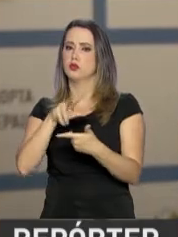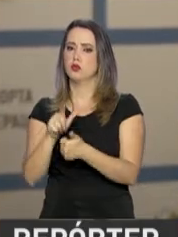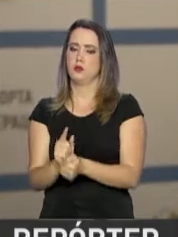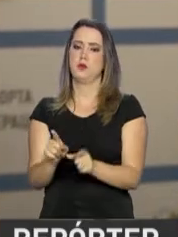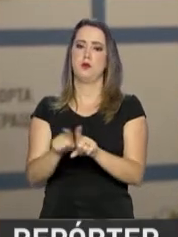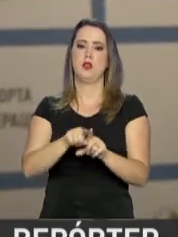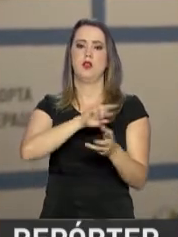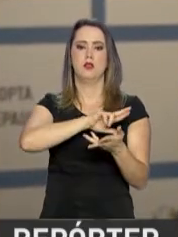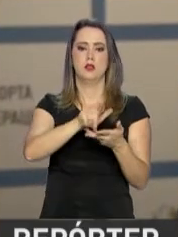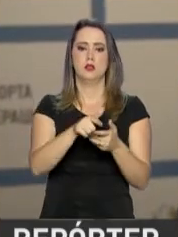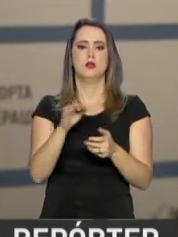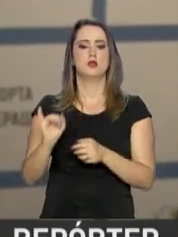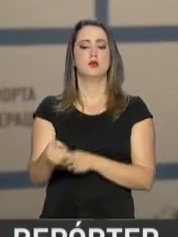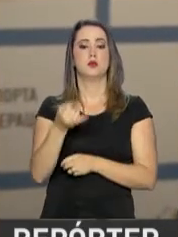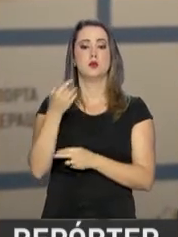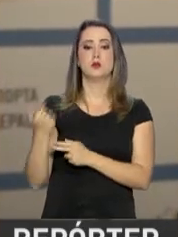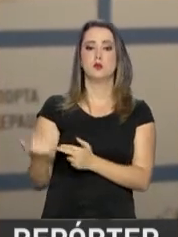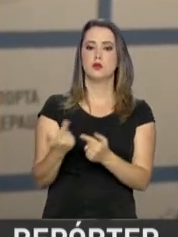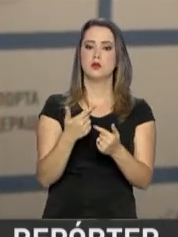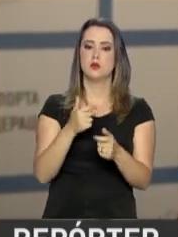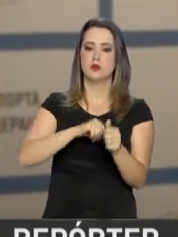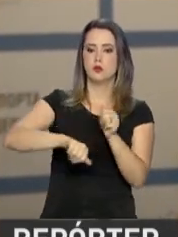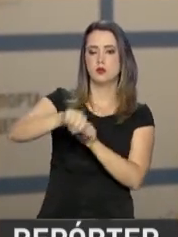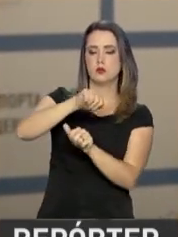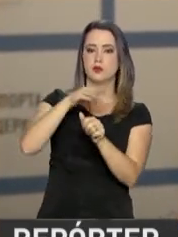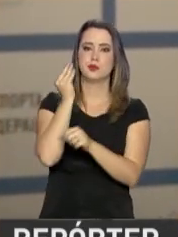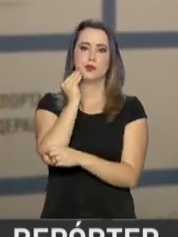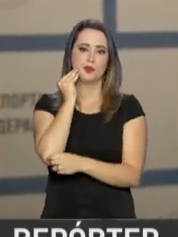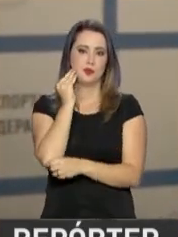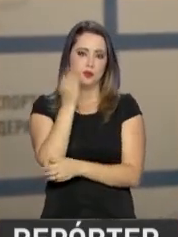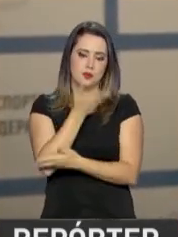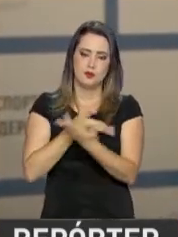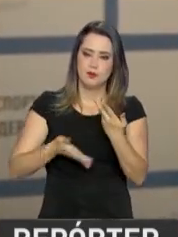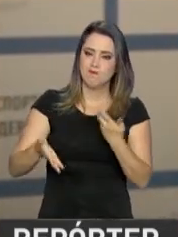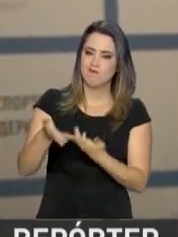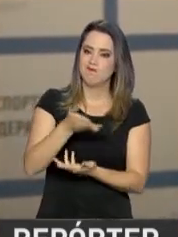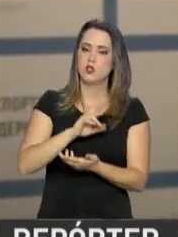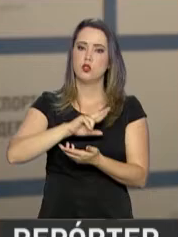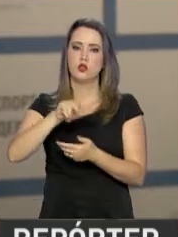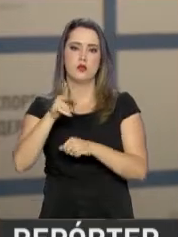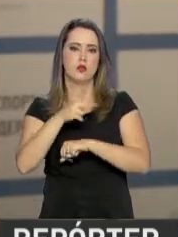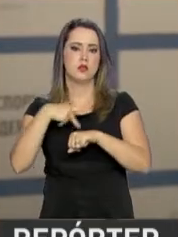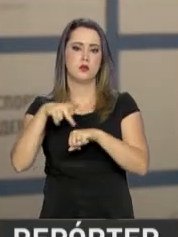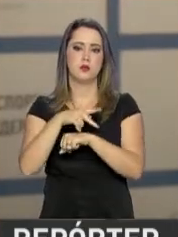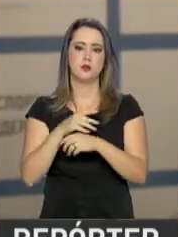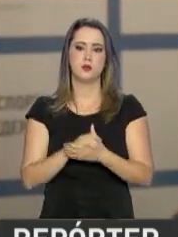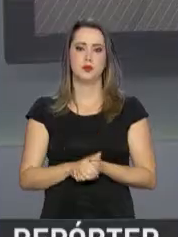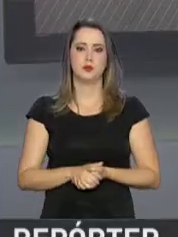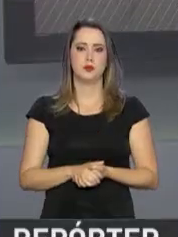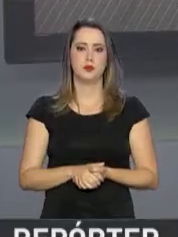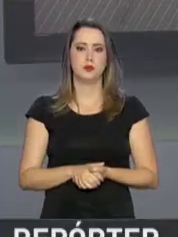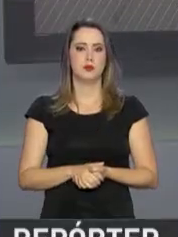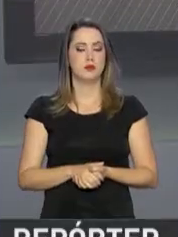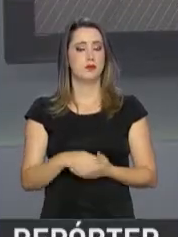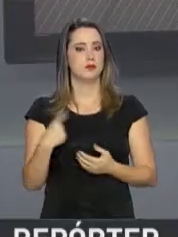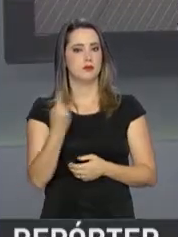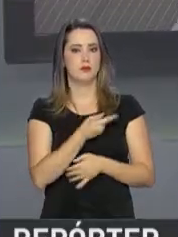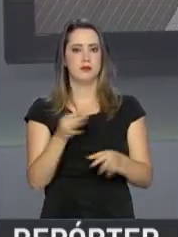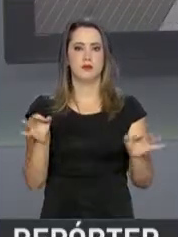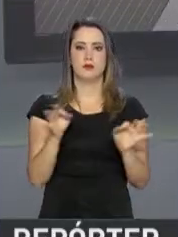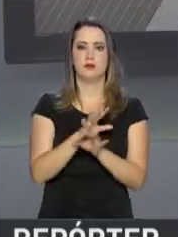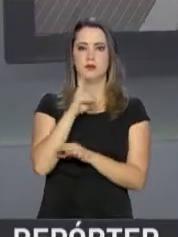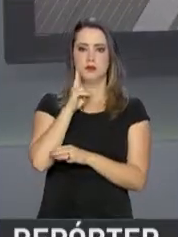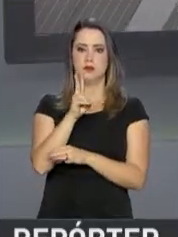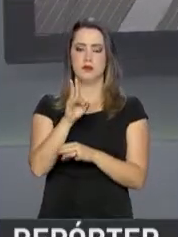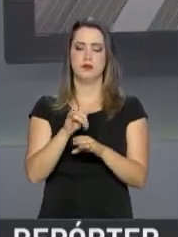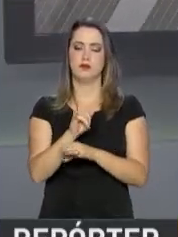esse e várias oportunidades como essa de troca de experiência com os diversos países aqui presentes. Nós ficamos por